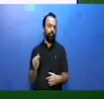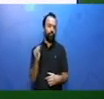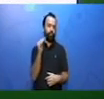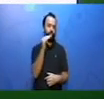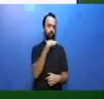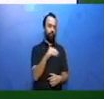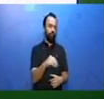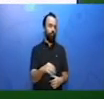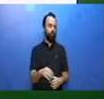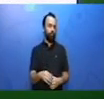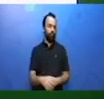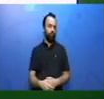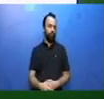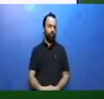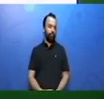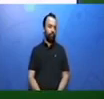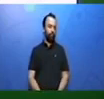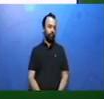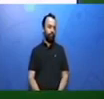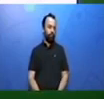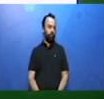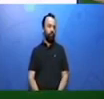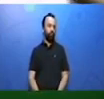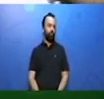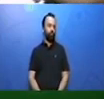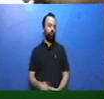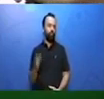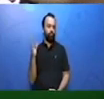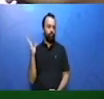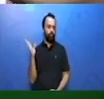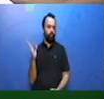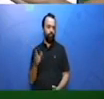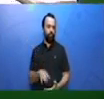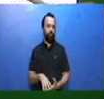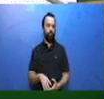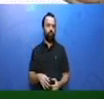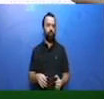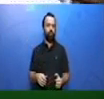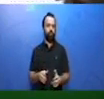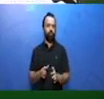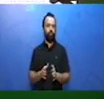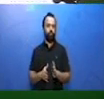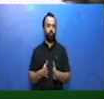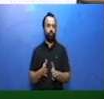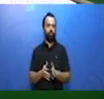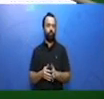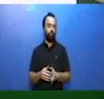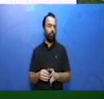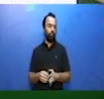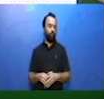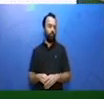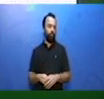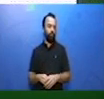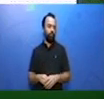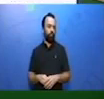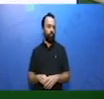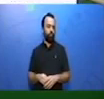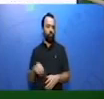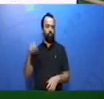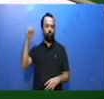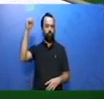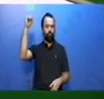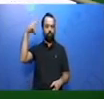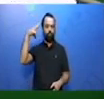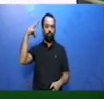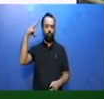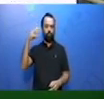para local adequado. Estão vendo aí? Olha aqui, ó. Tá aqui. Iluminação